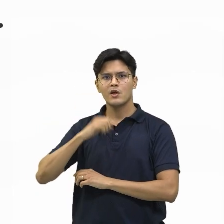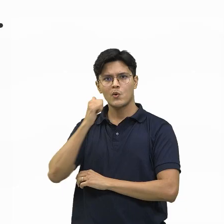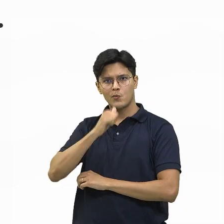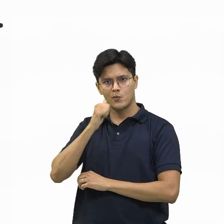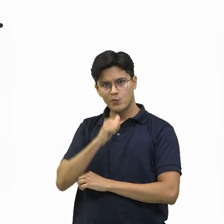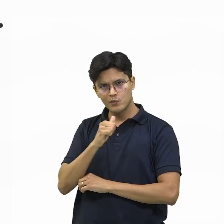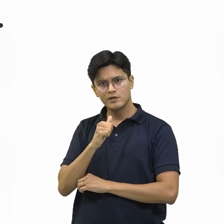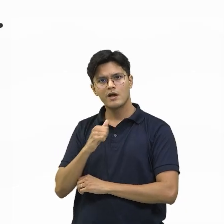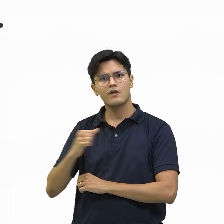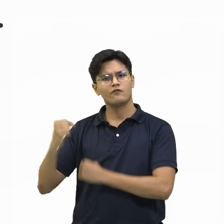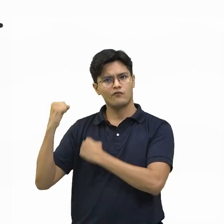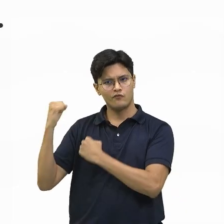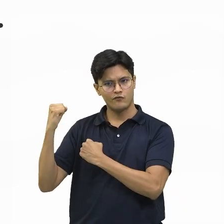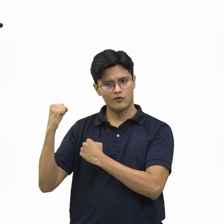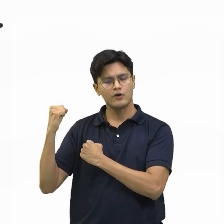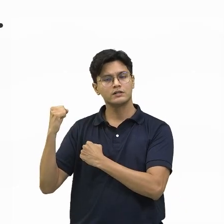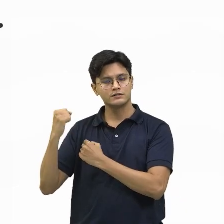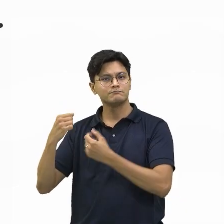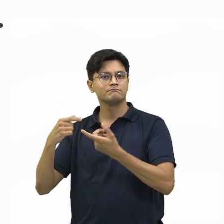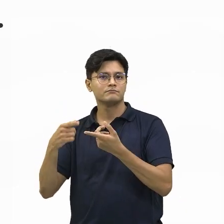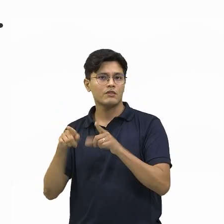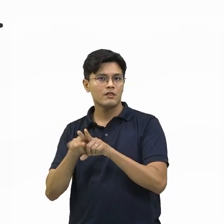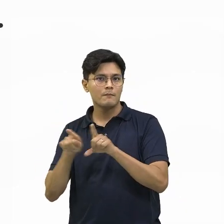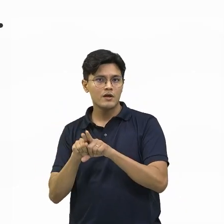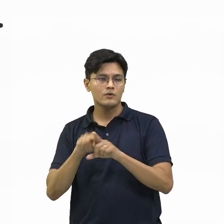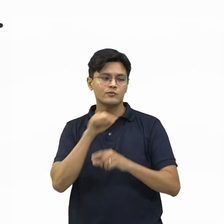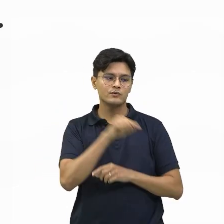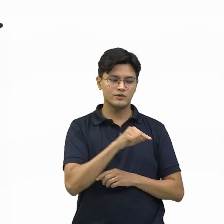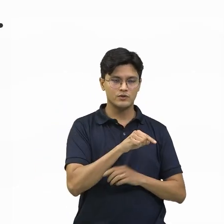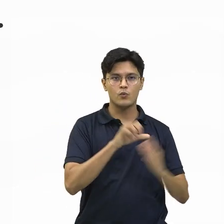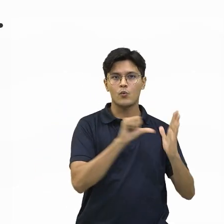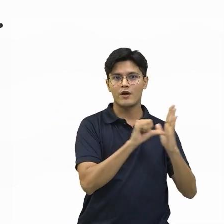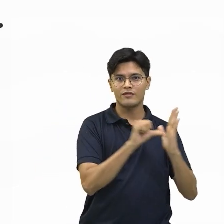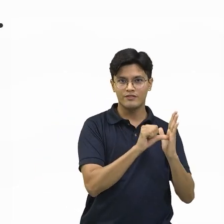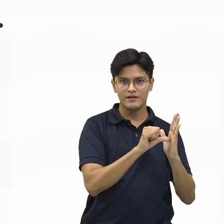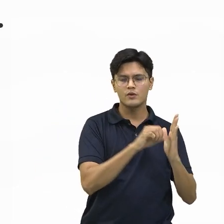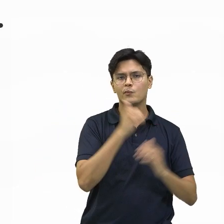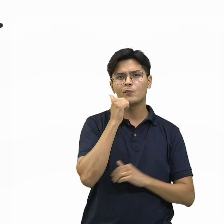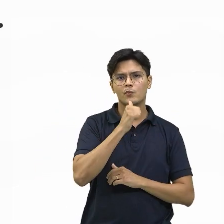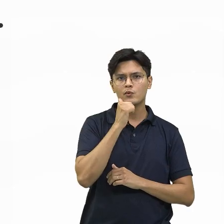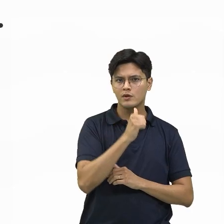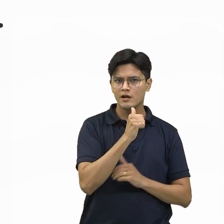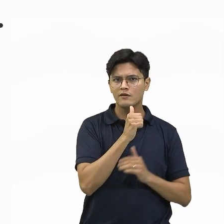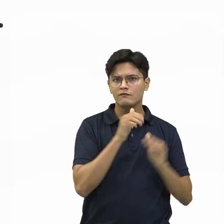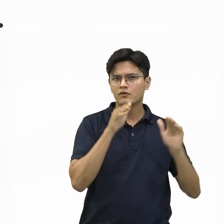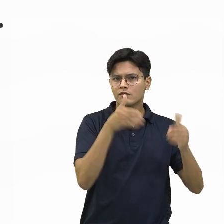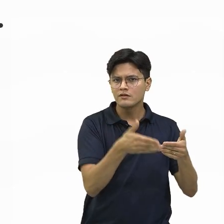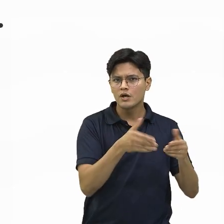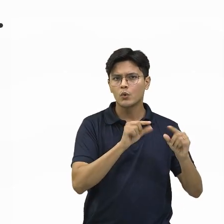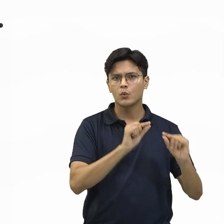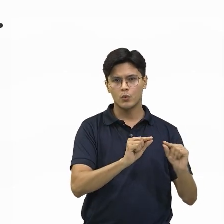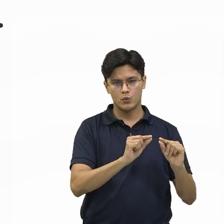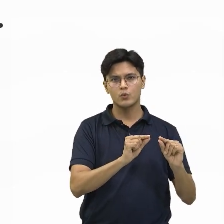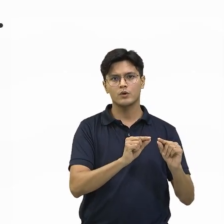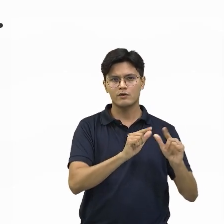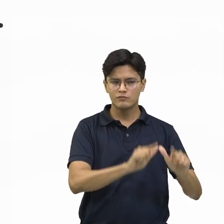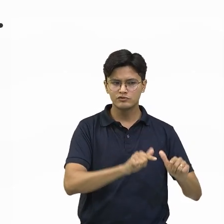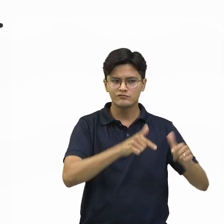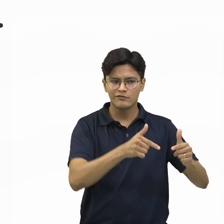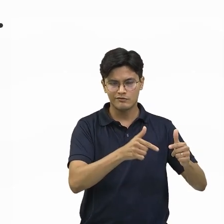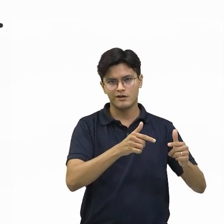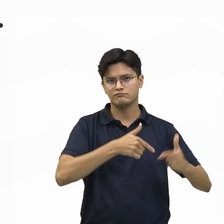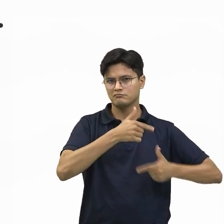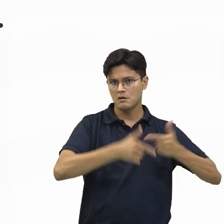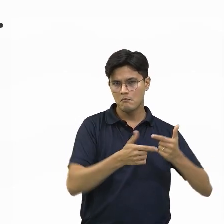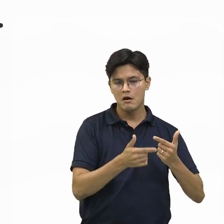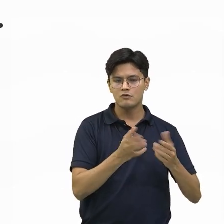desenvolvimento físico, enquanto que Atenas elas eram atreladas mais às atividades domésticas. E,